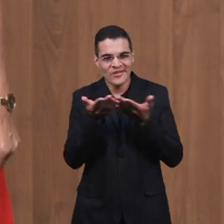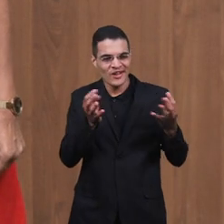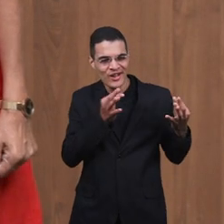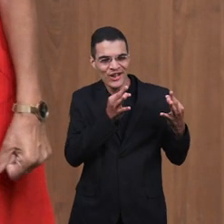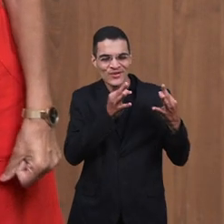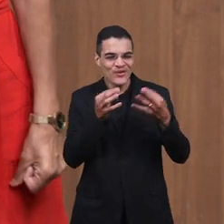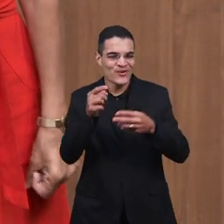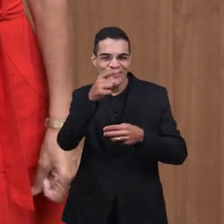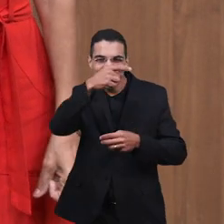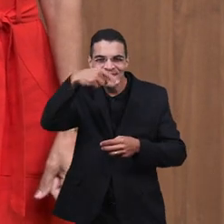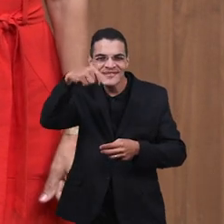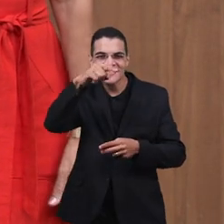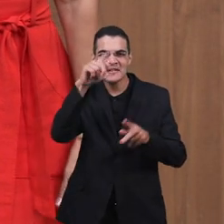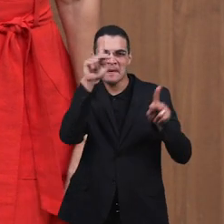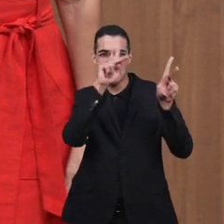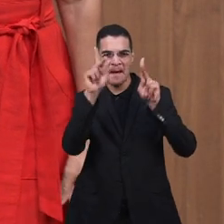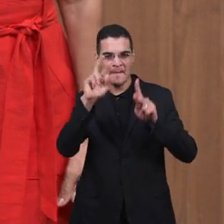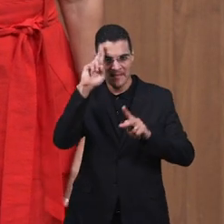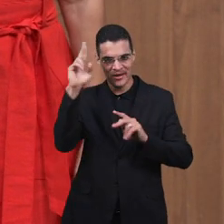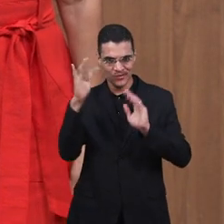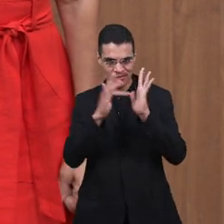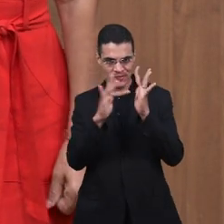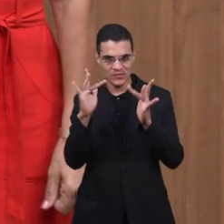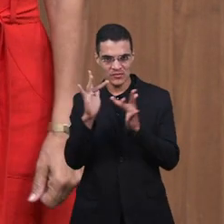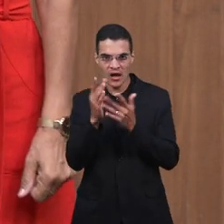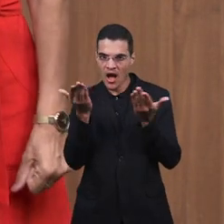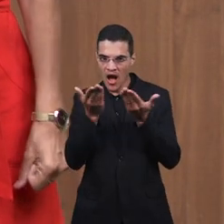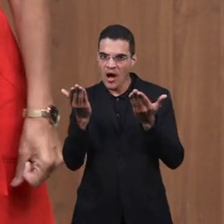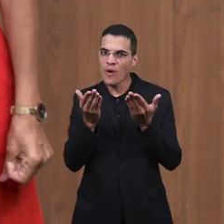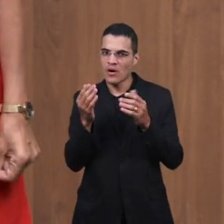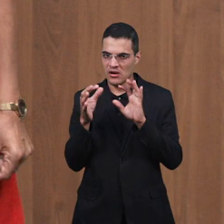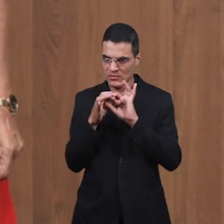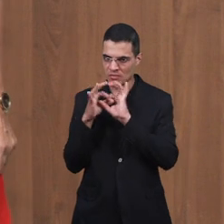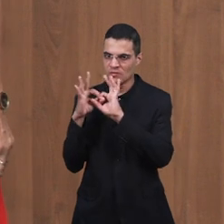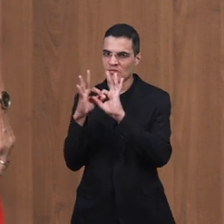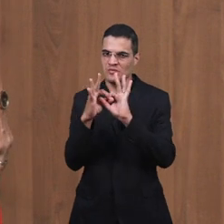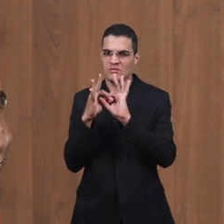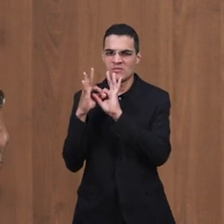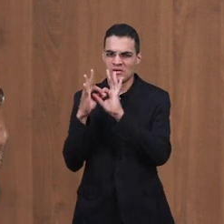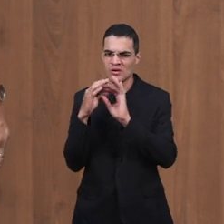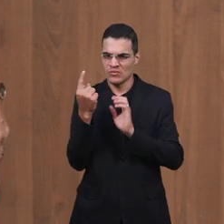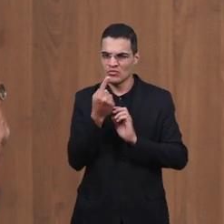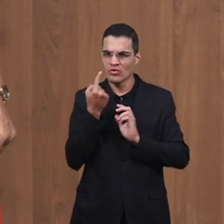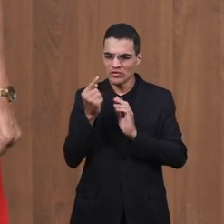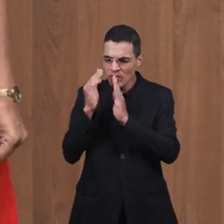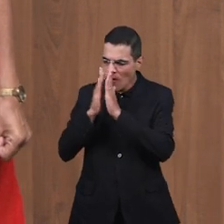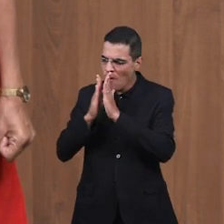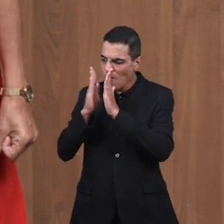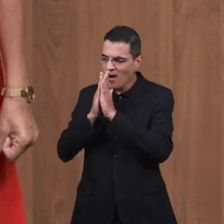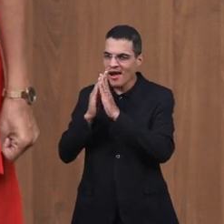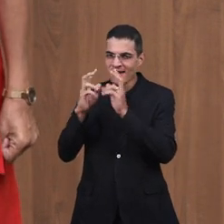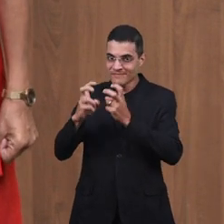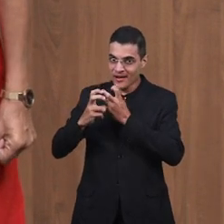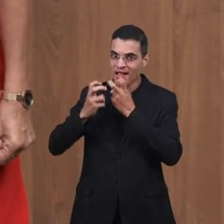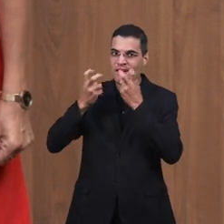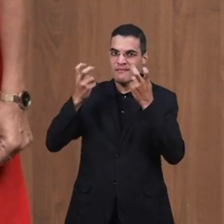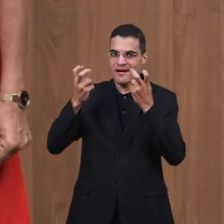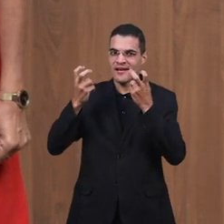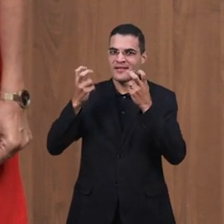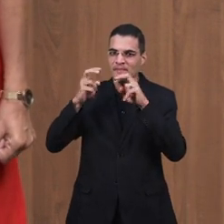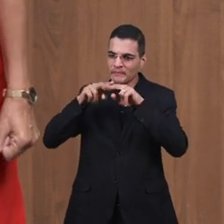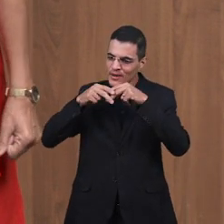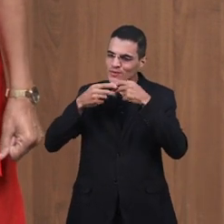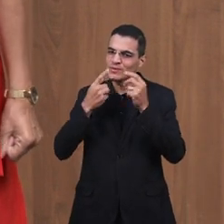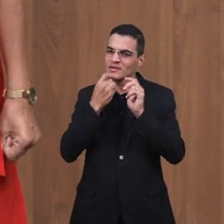Quero saudar a todos com a paz do Senhor Jesus. Nós vamos fechar os nossos olhos e vamos clamar pelo sangue